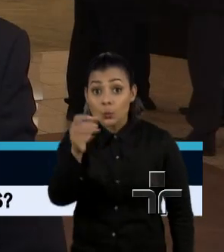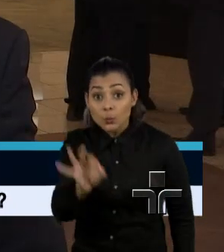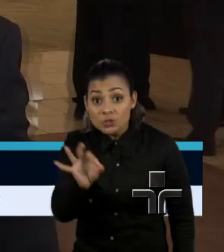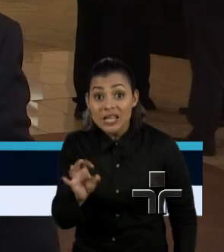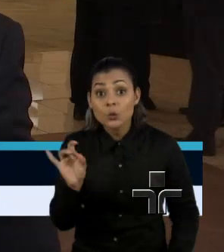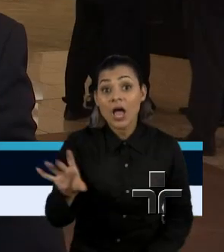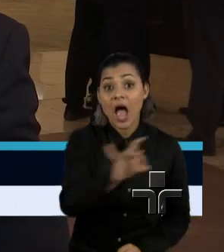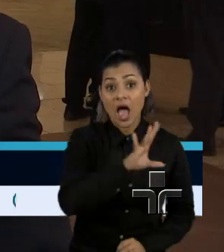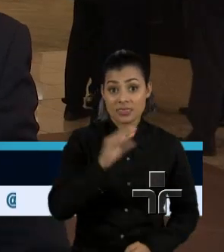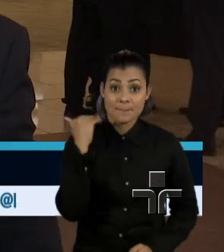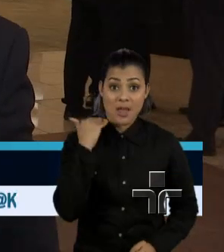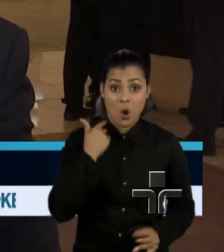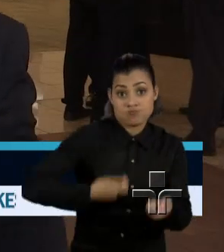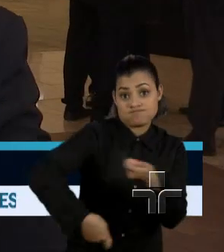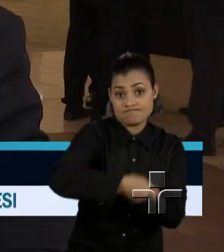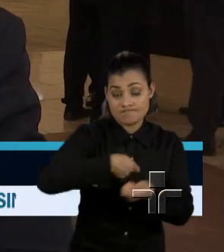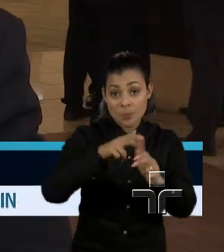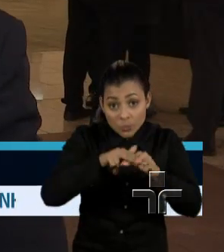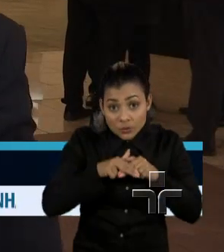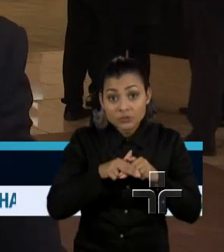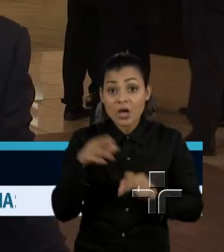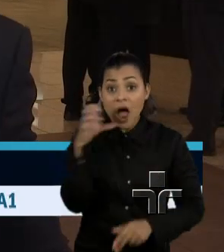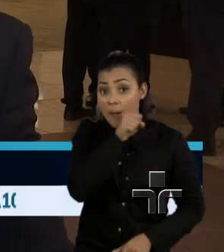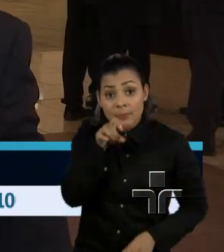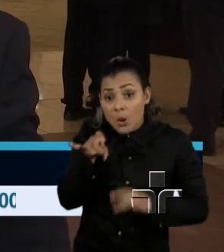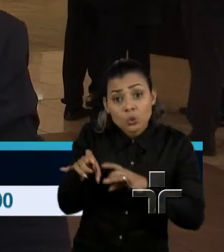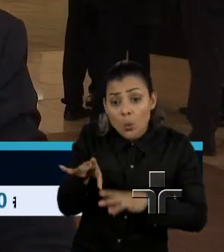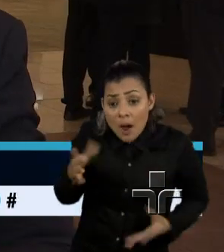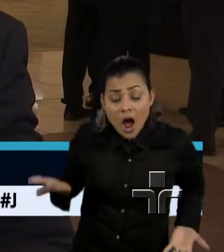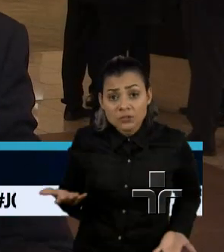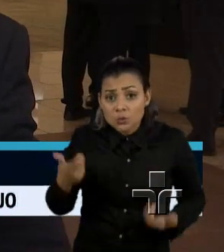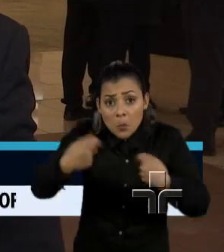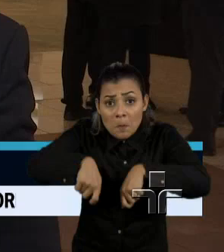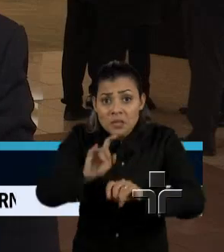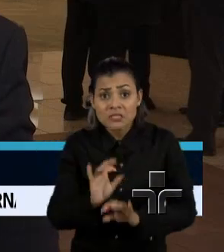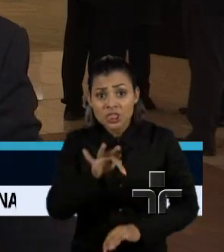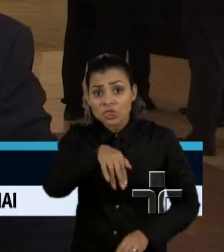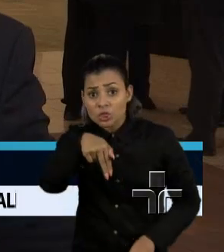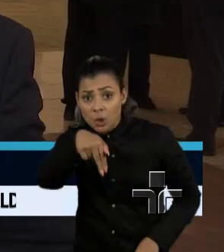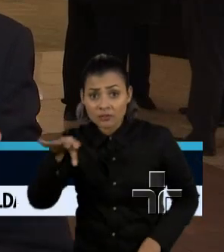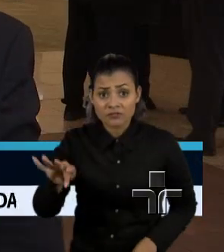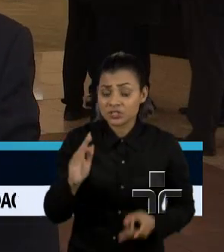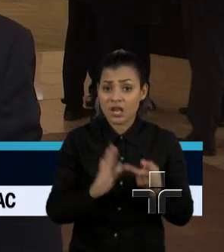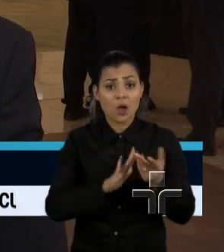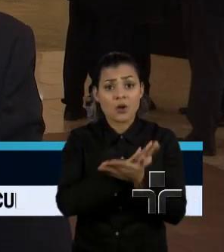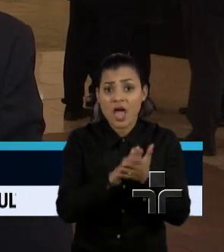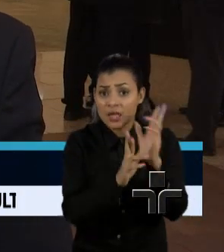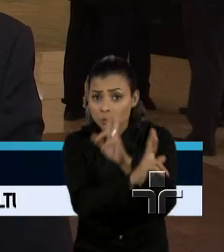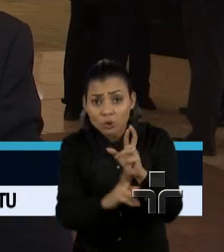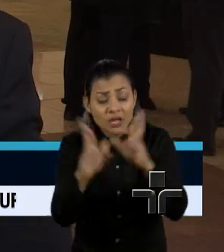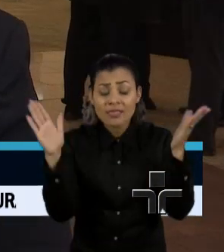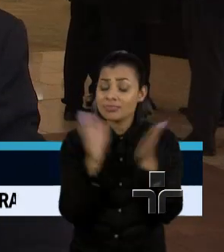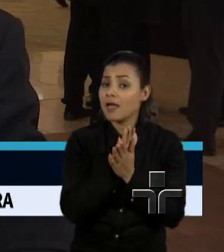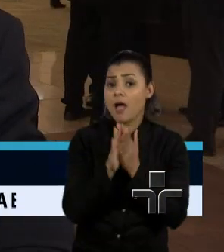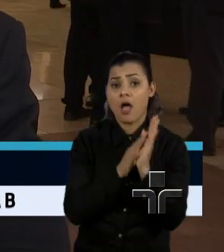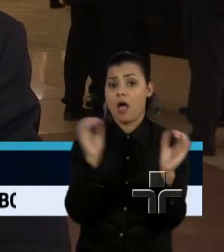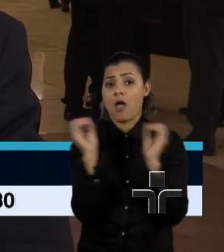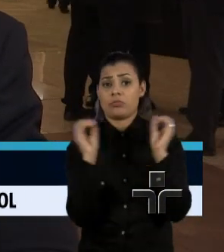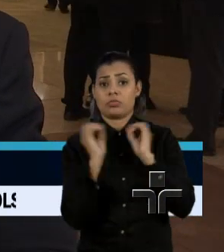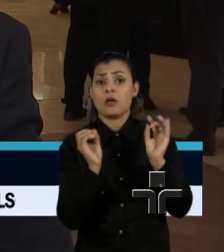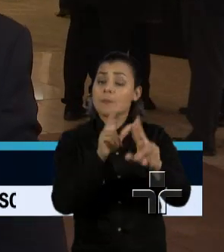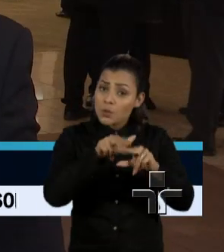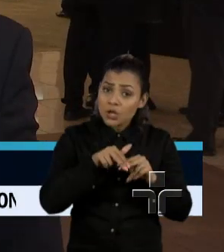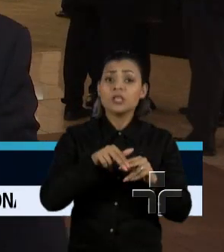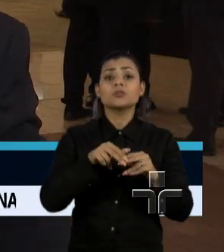crédito bancário, cobrado de forma automática, sem precisar nota fiscal, sem precisar escrituração tributária, sem auditoria, sem todos